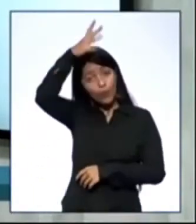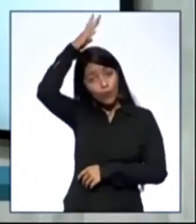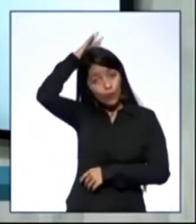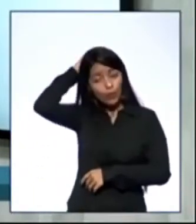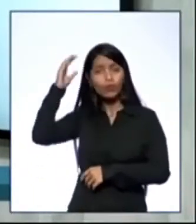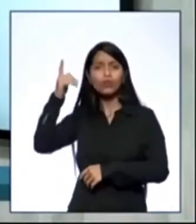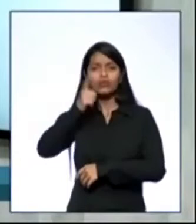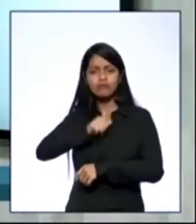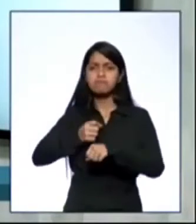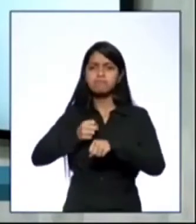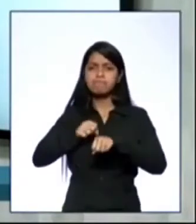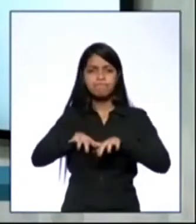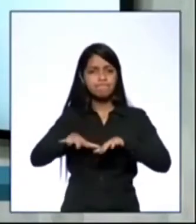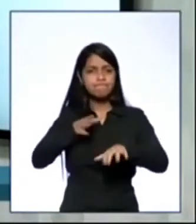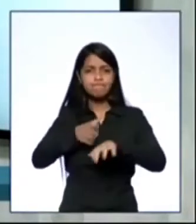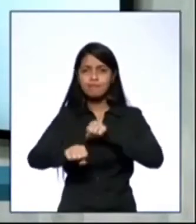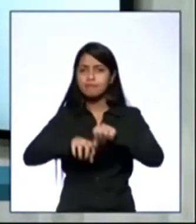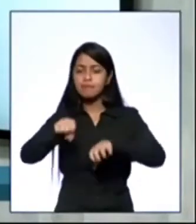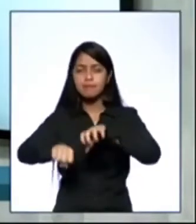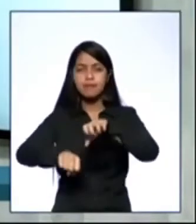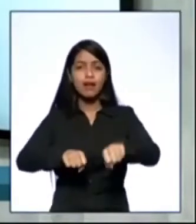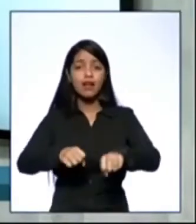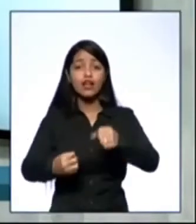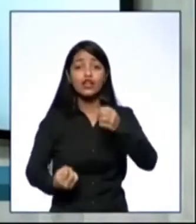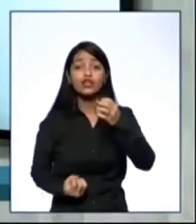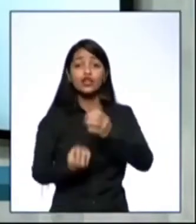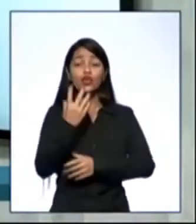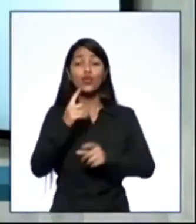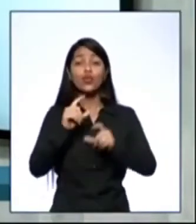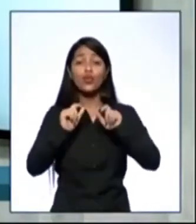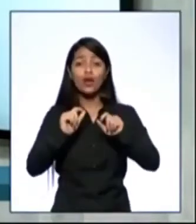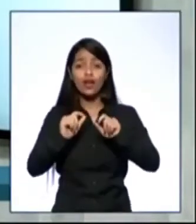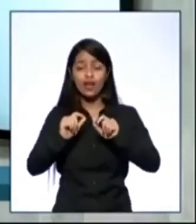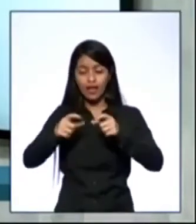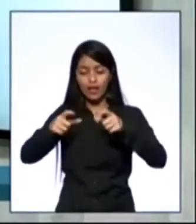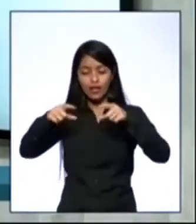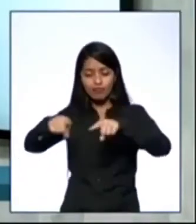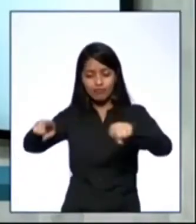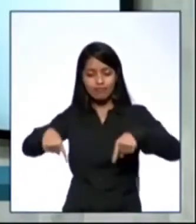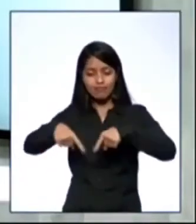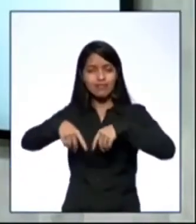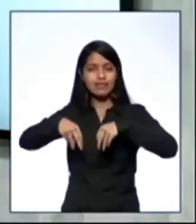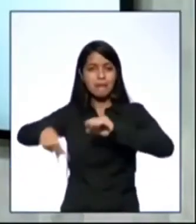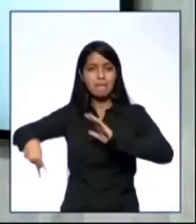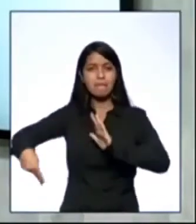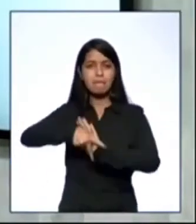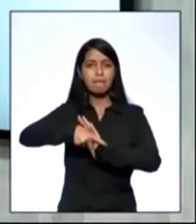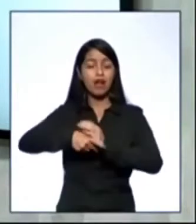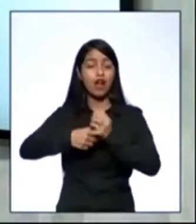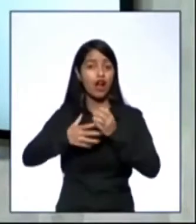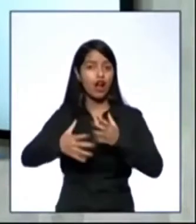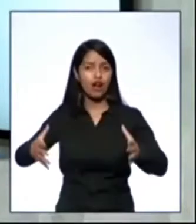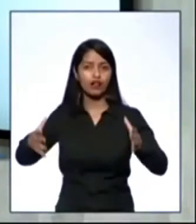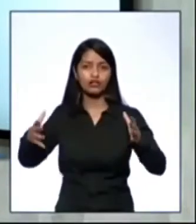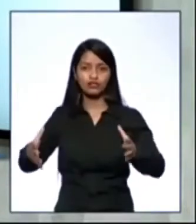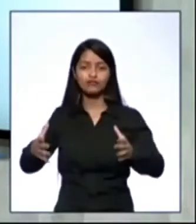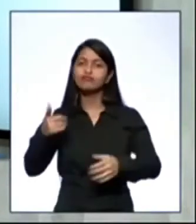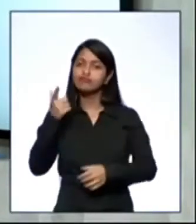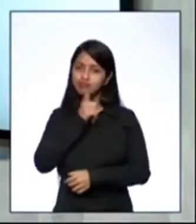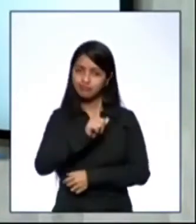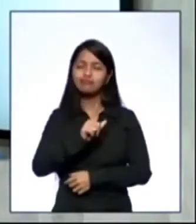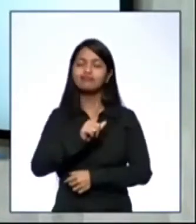gigantesca expansão territorial, cria um processo de enormes propriedades de terra. Certo? São latifúndios. Segunda coisa,